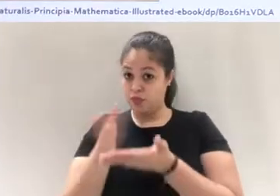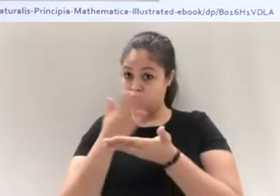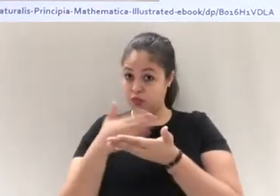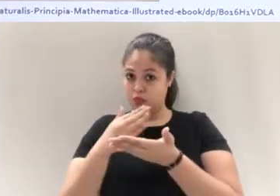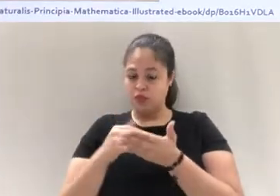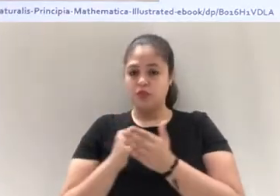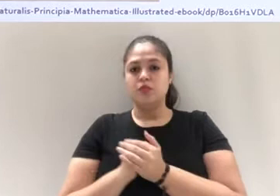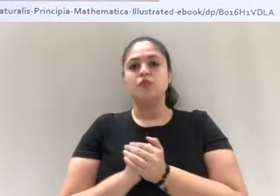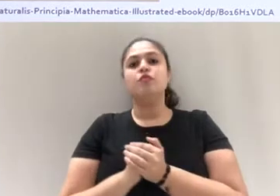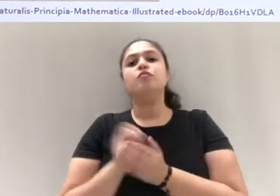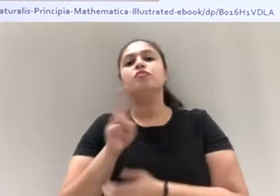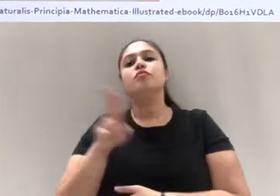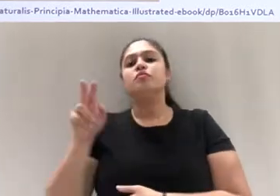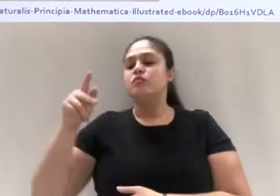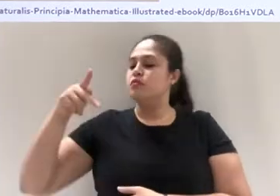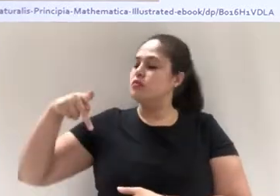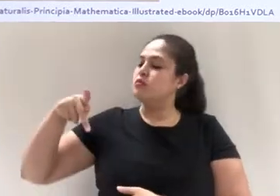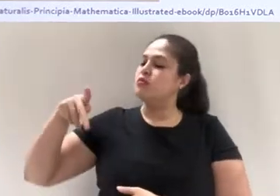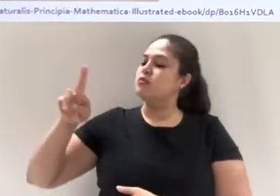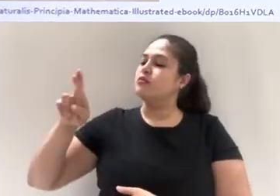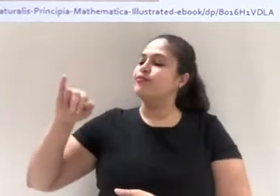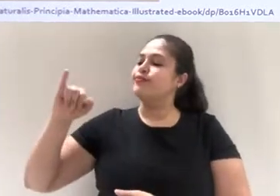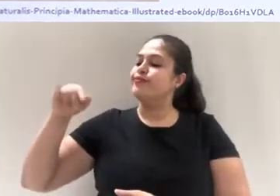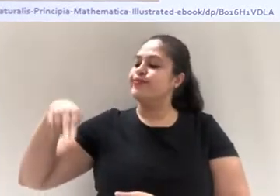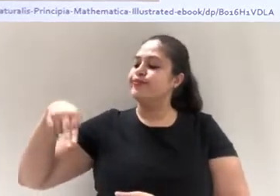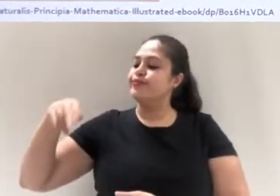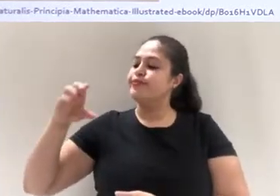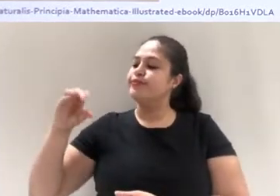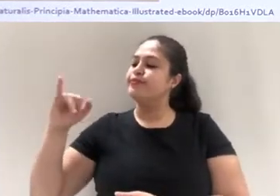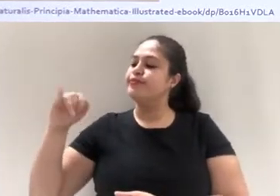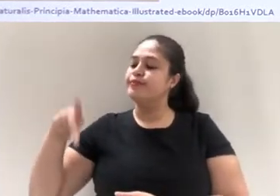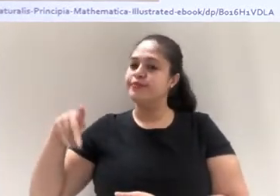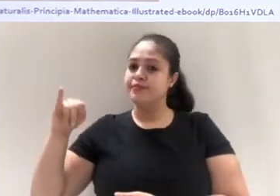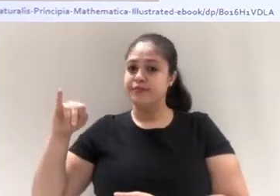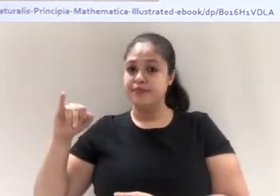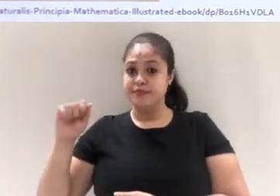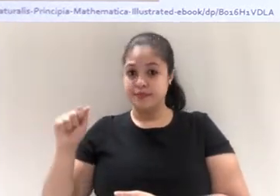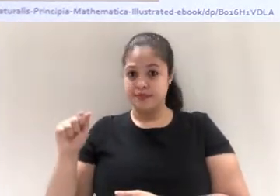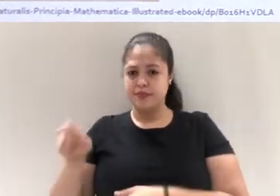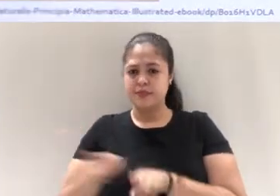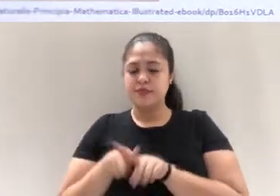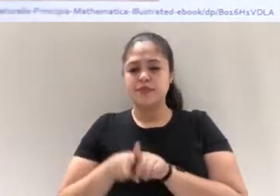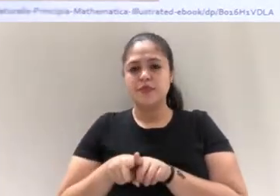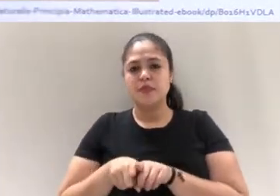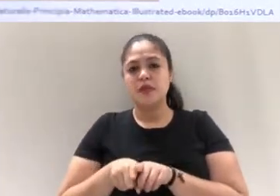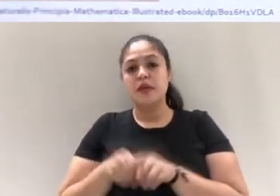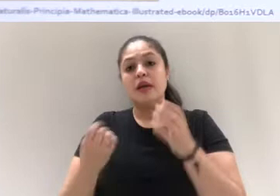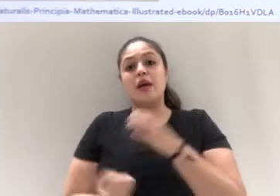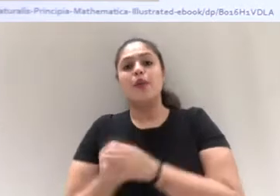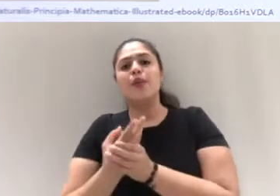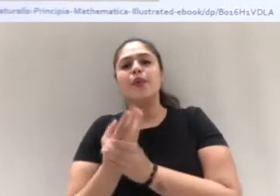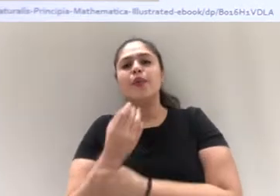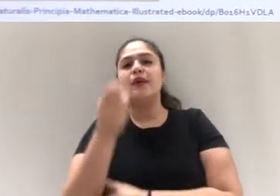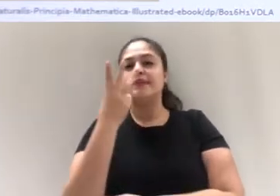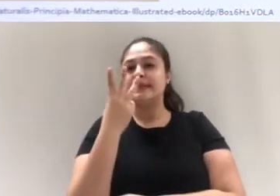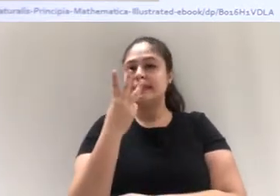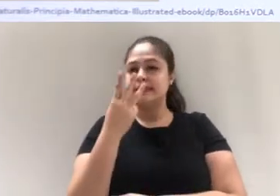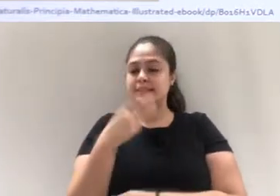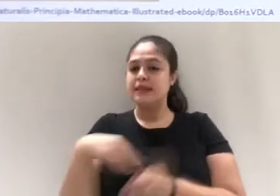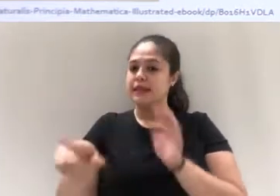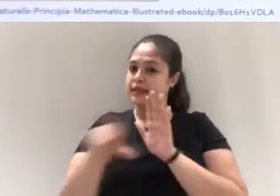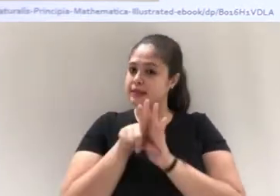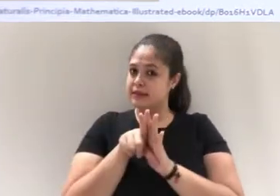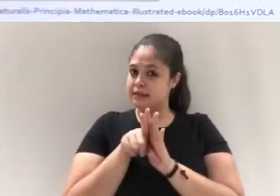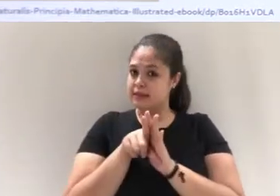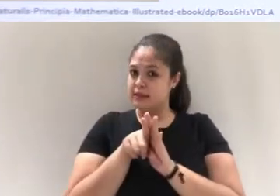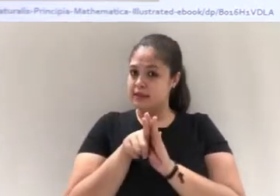livro Principia, onde continha, entre outras coisas, a formulação das suas 3 leis